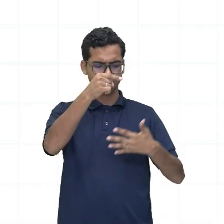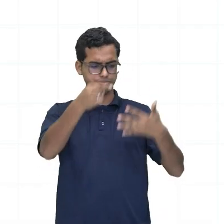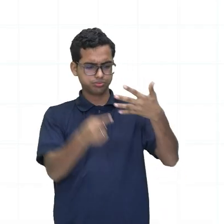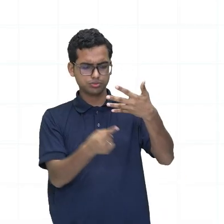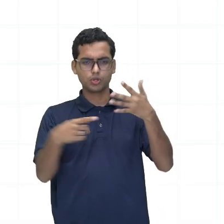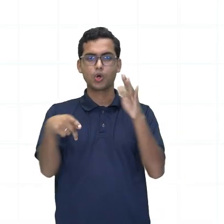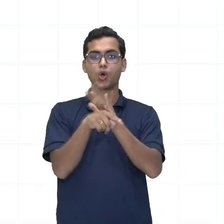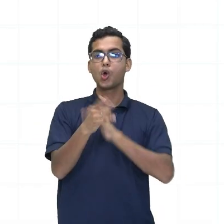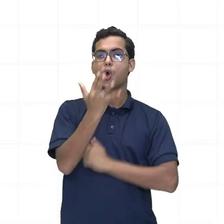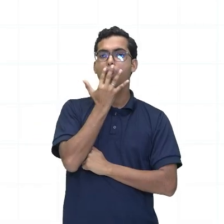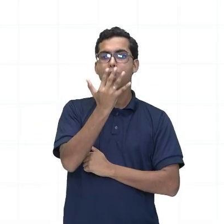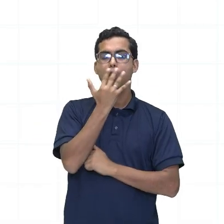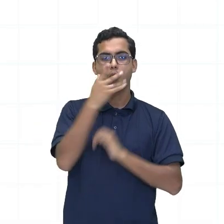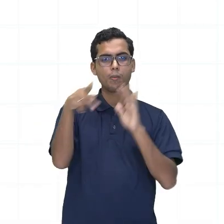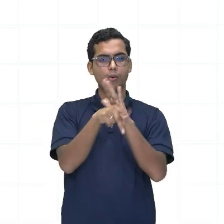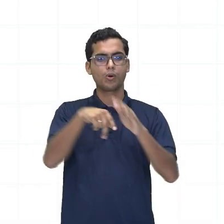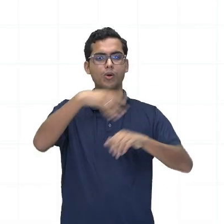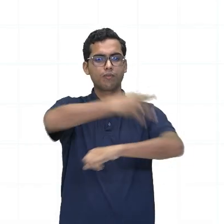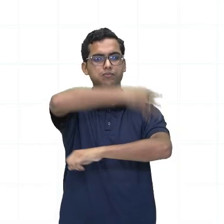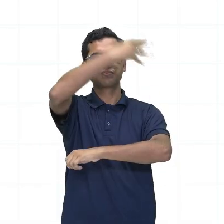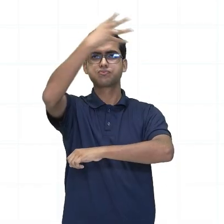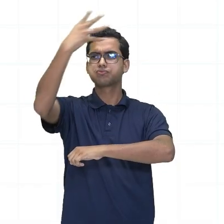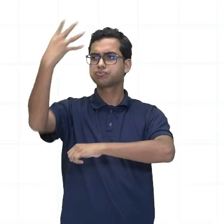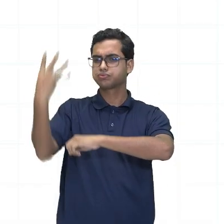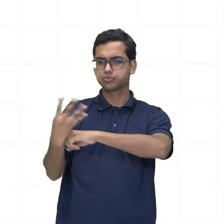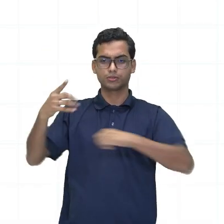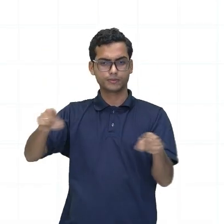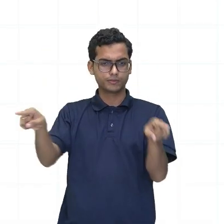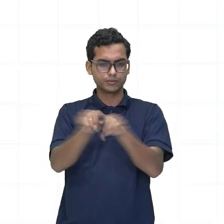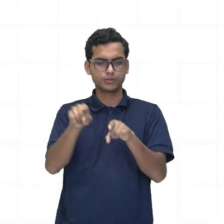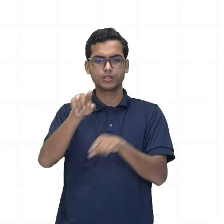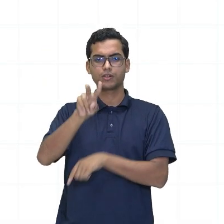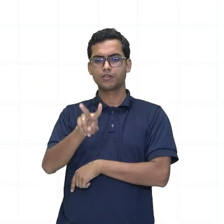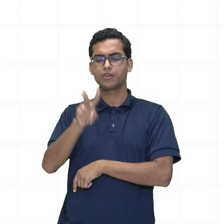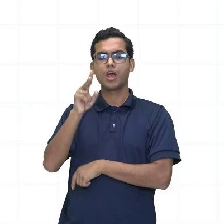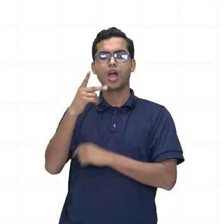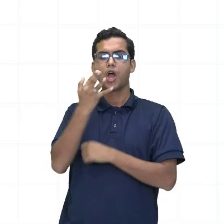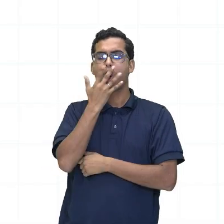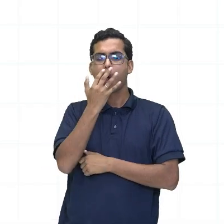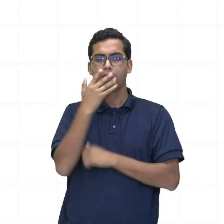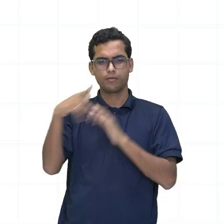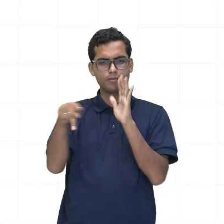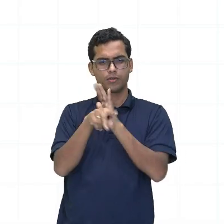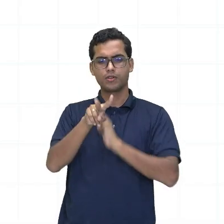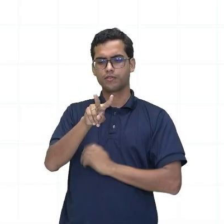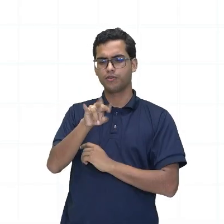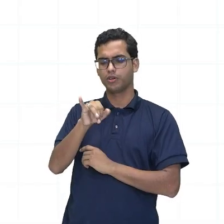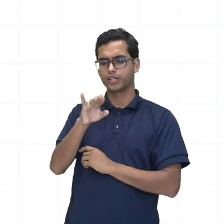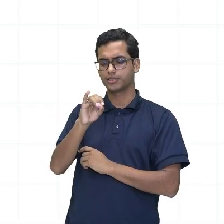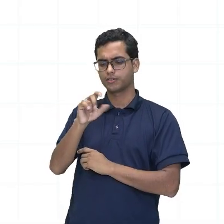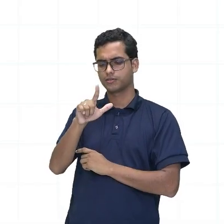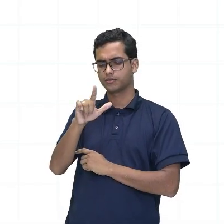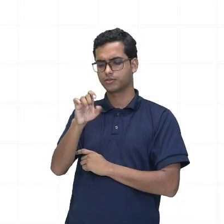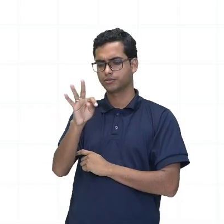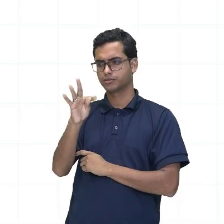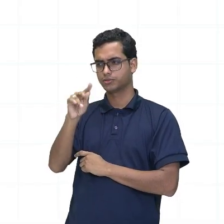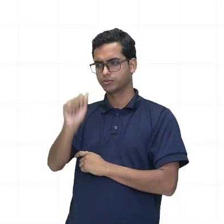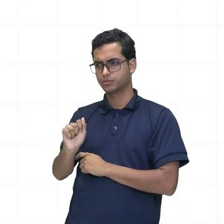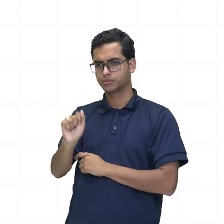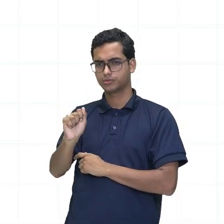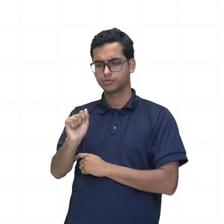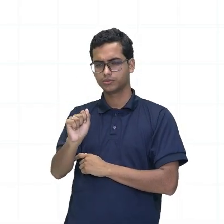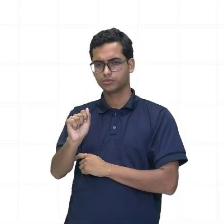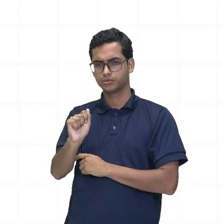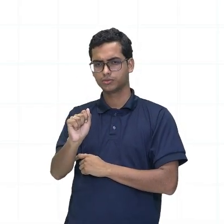as cores do arco-íris. E a violeta é uma que tem o menor comprimento de onda.